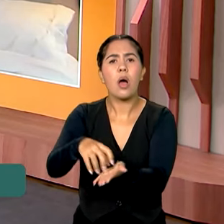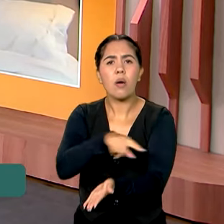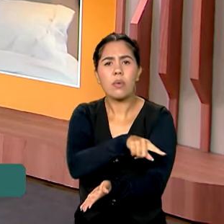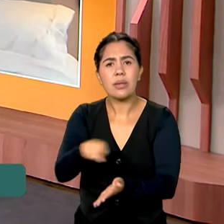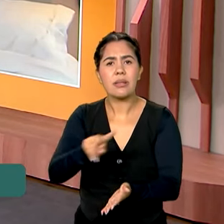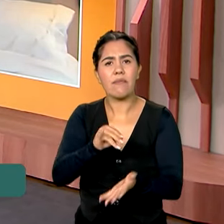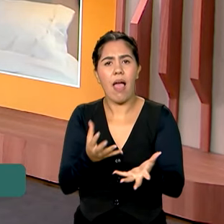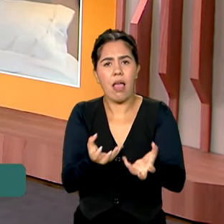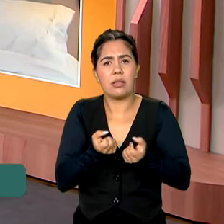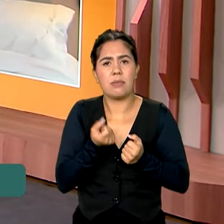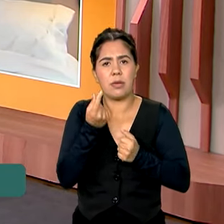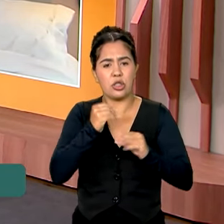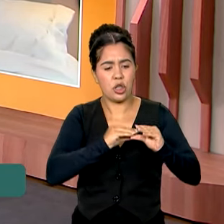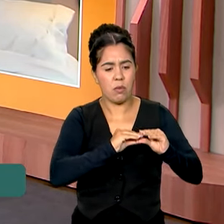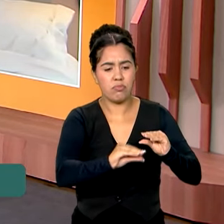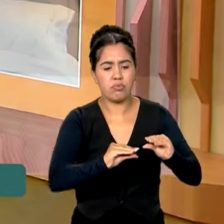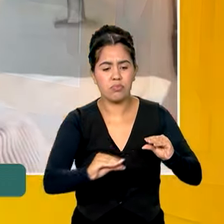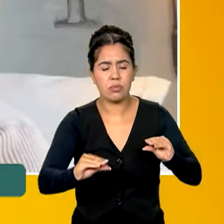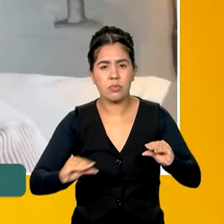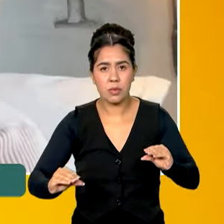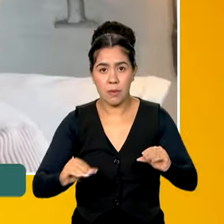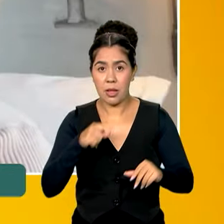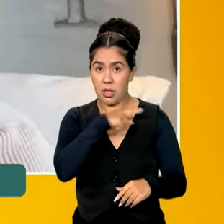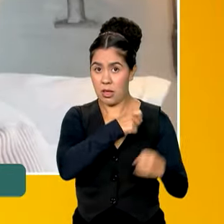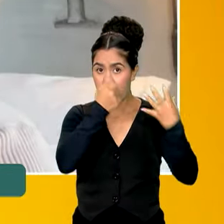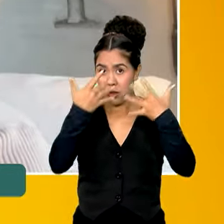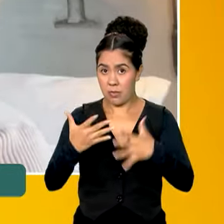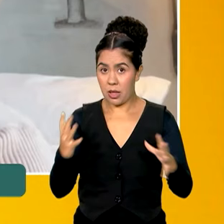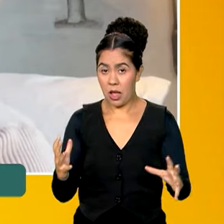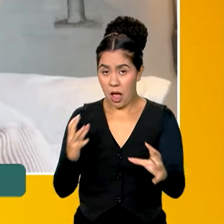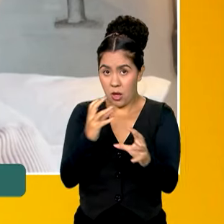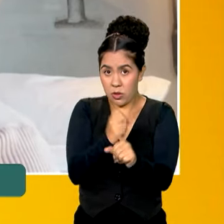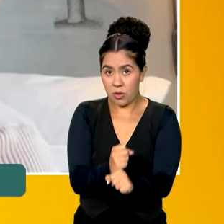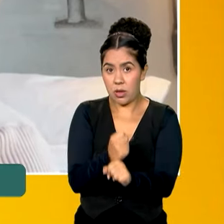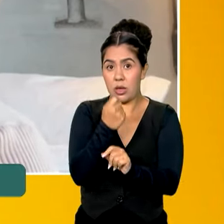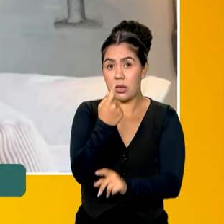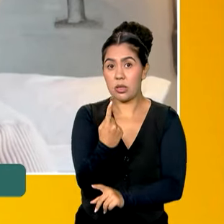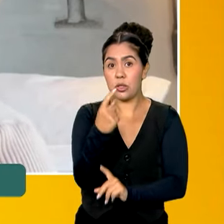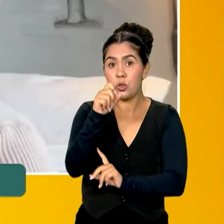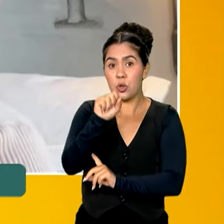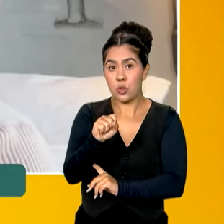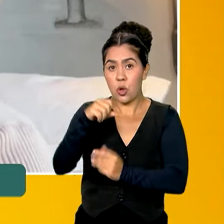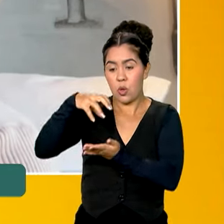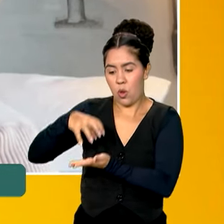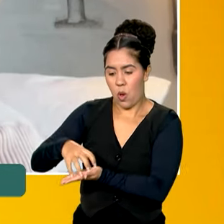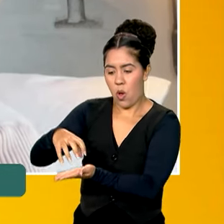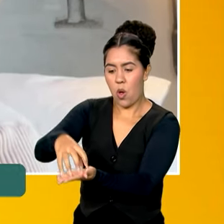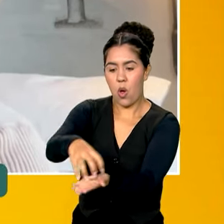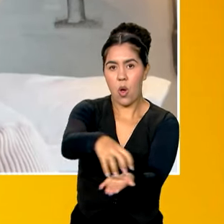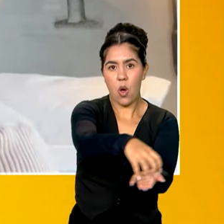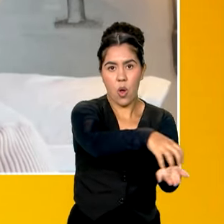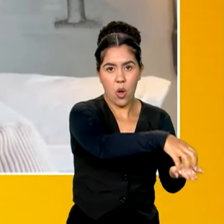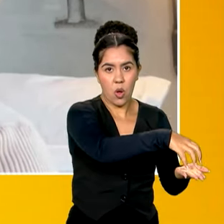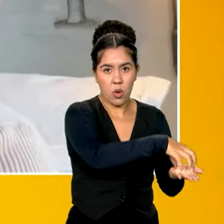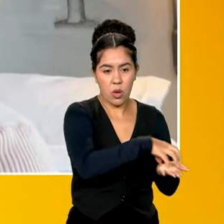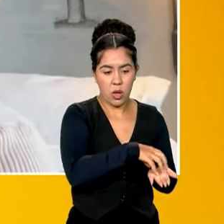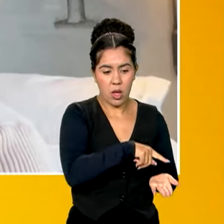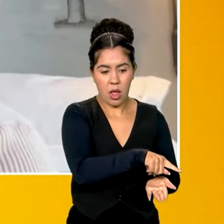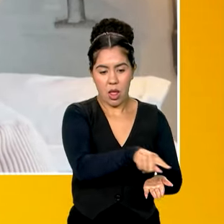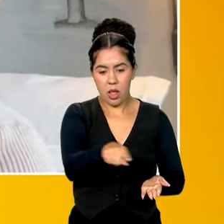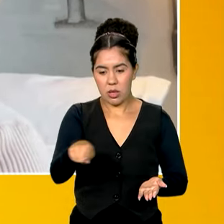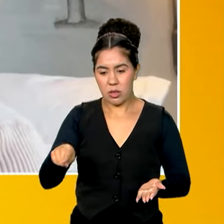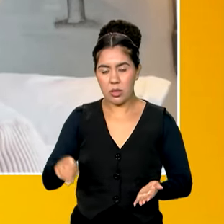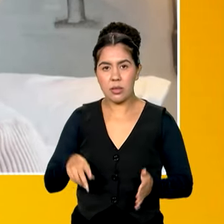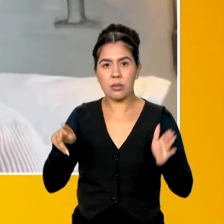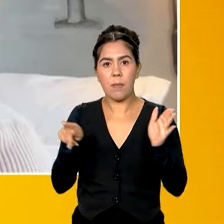diretora? Bom, no total, são 18 instituições que compõem o Sistema de Gestão de Documentos e Arquivos